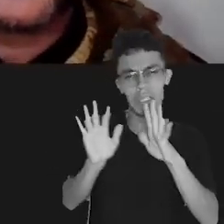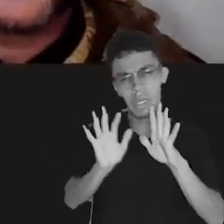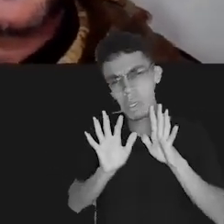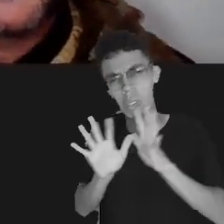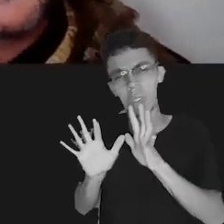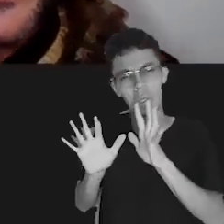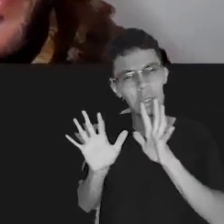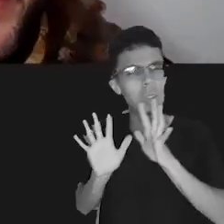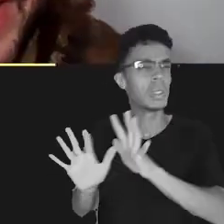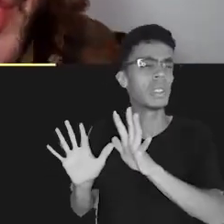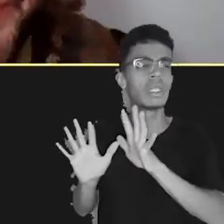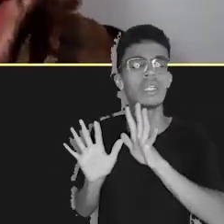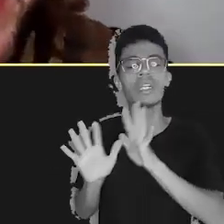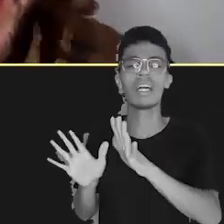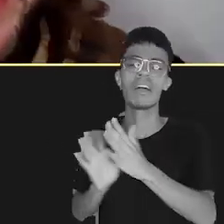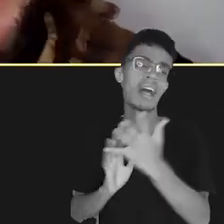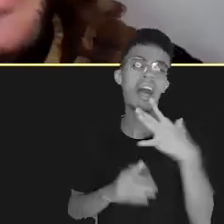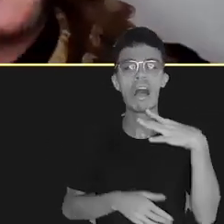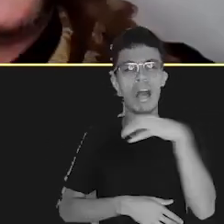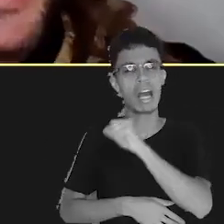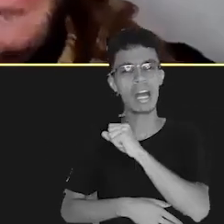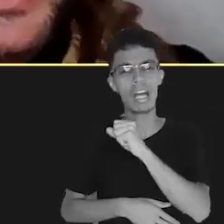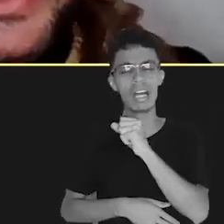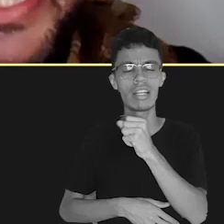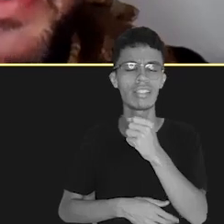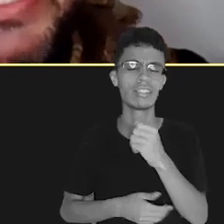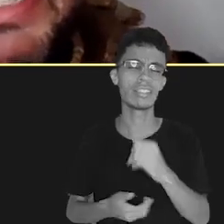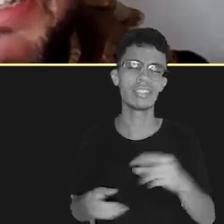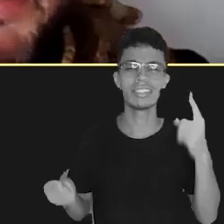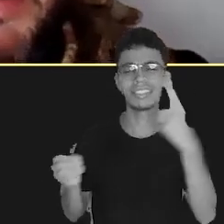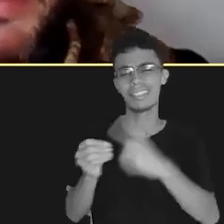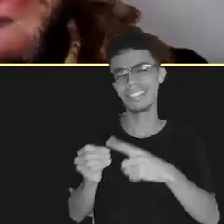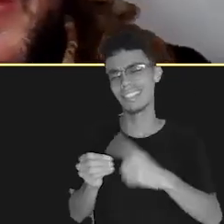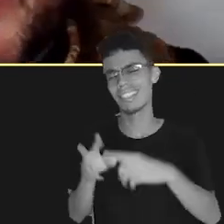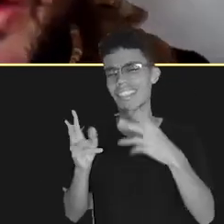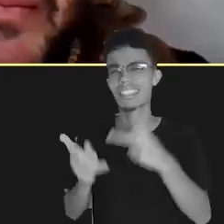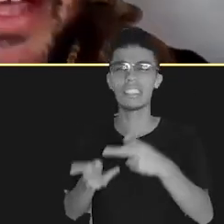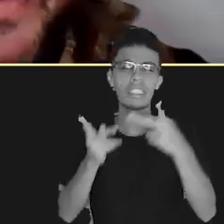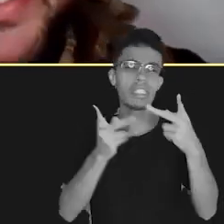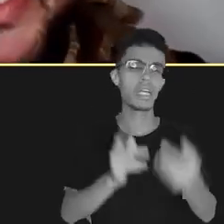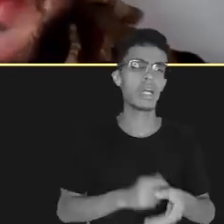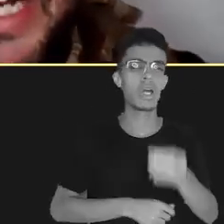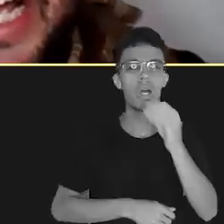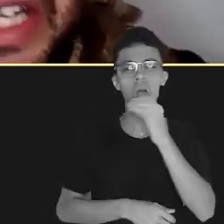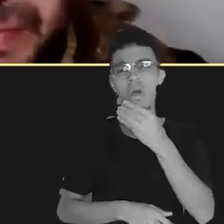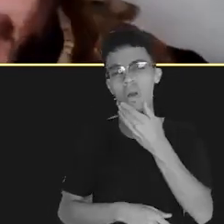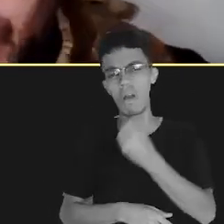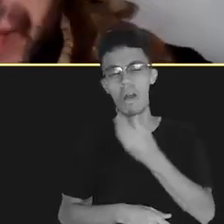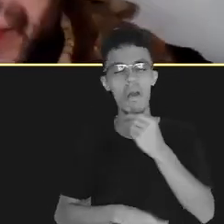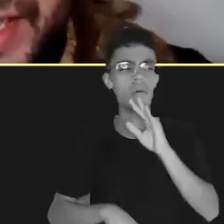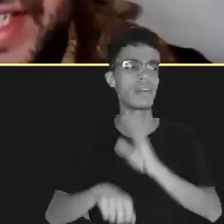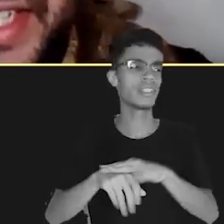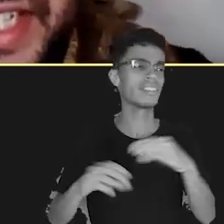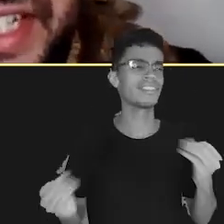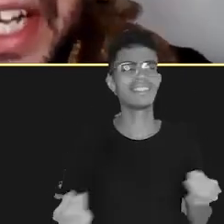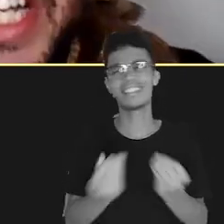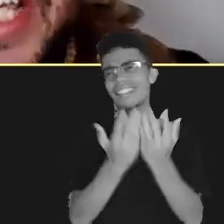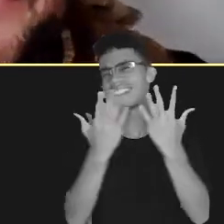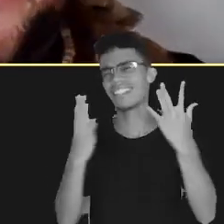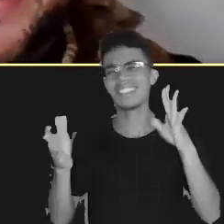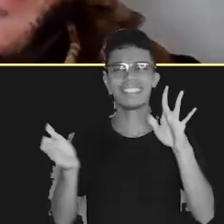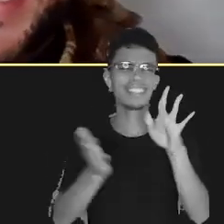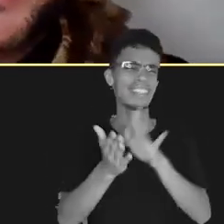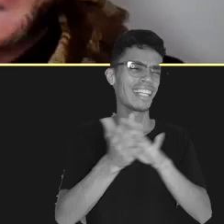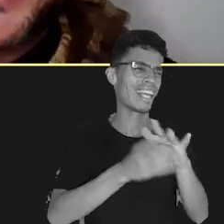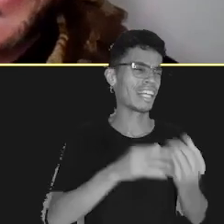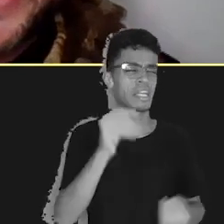porta. Venha depressa. Que cidade, que visita. Um homem fazendo milagre, pura fantasia.